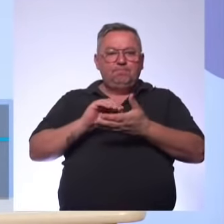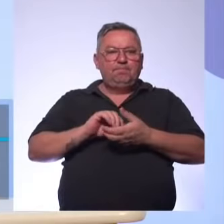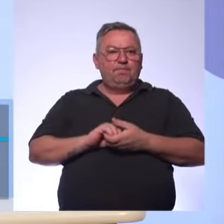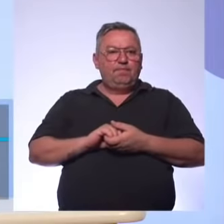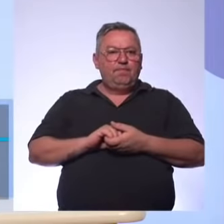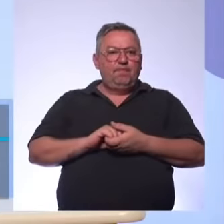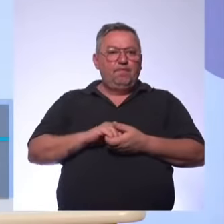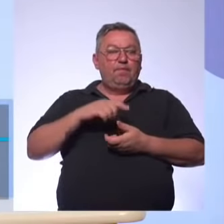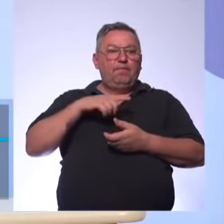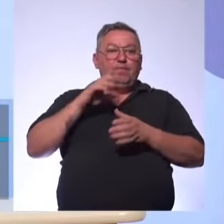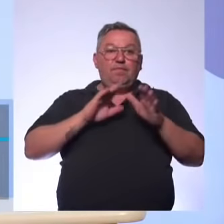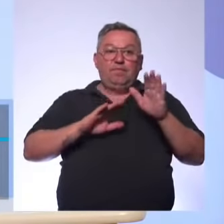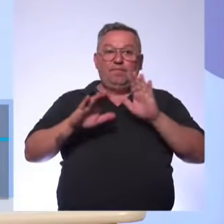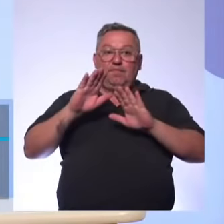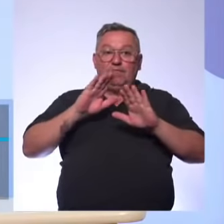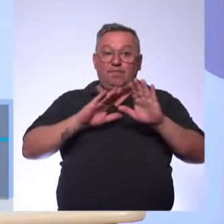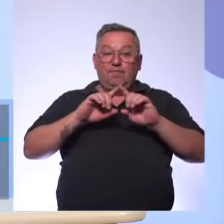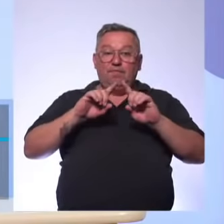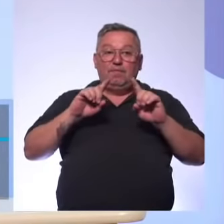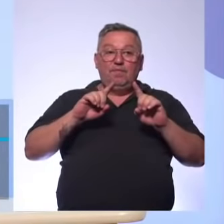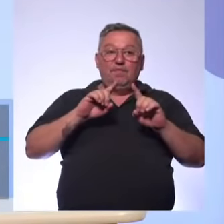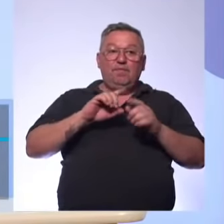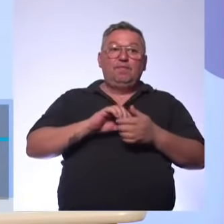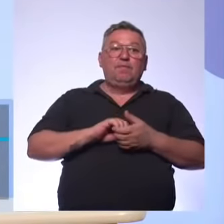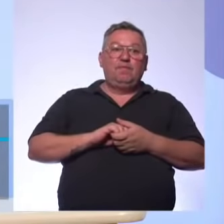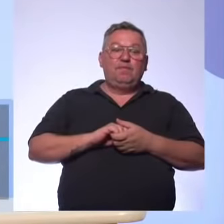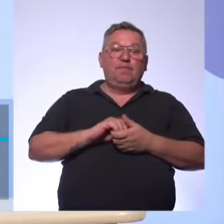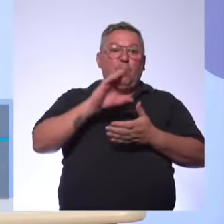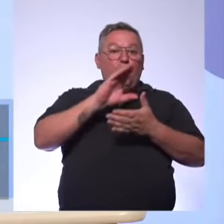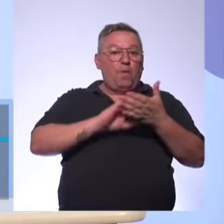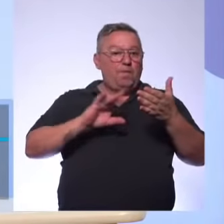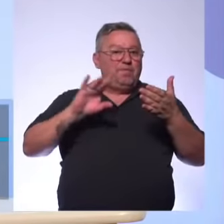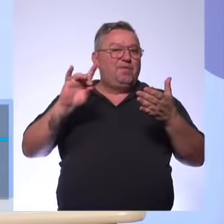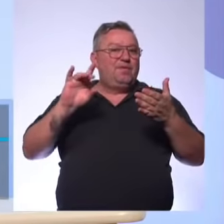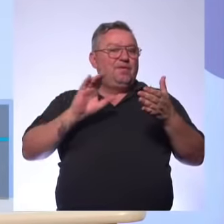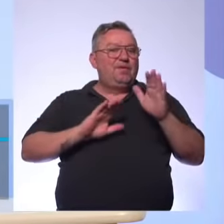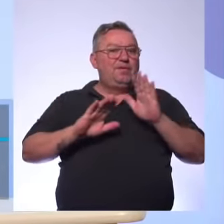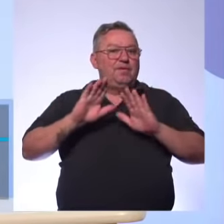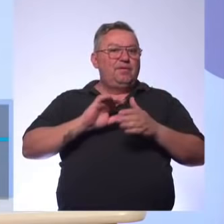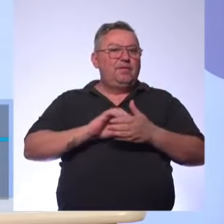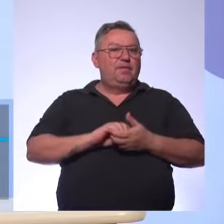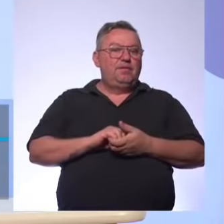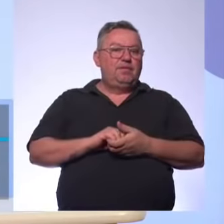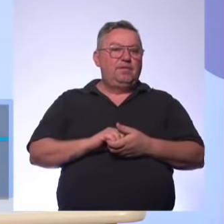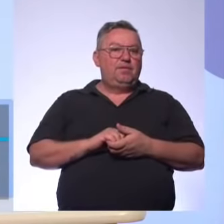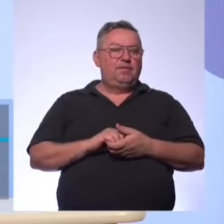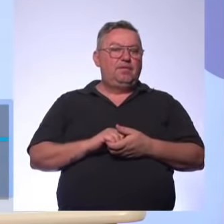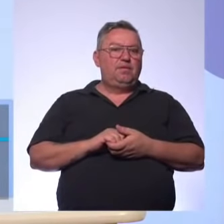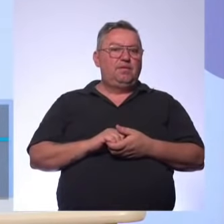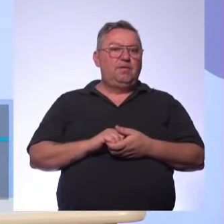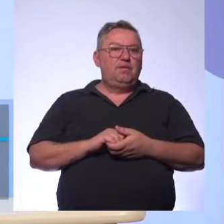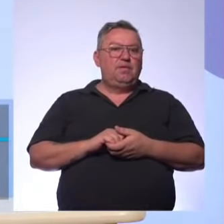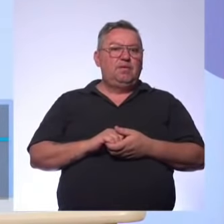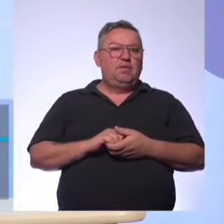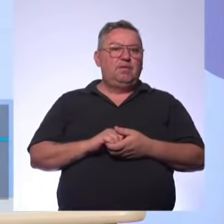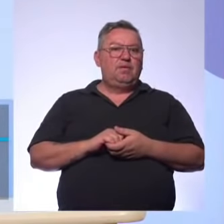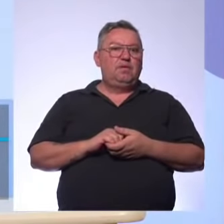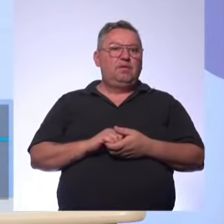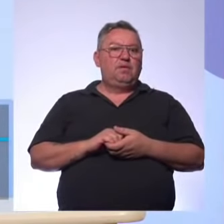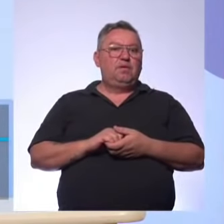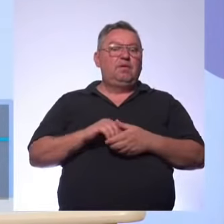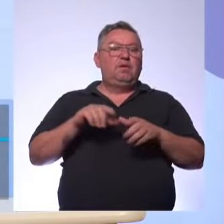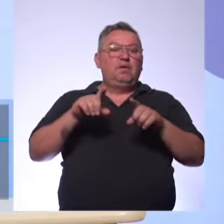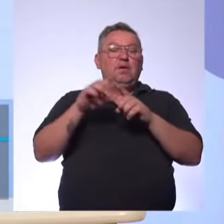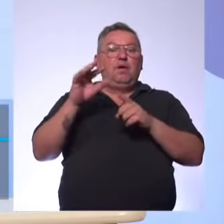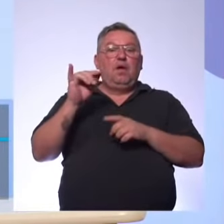aí. Gente, toma cuidado aí, Ctrl C, Ctrl V, hein? Ah, o Gustavo também, how can we prevent floods? E a 2 ele colocou prevent floods. Aí